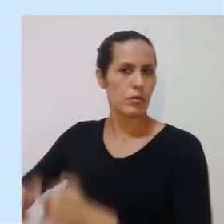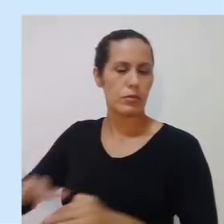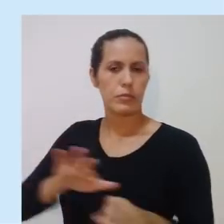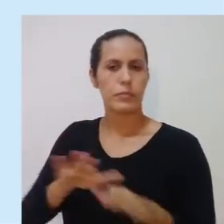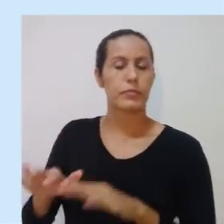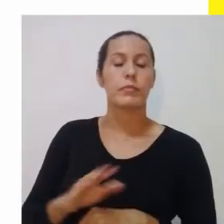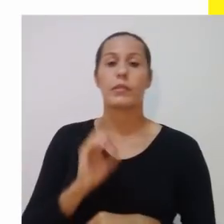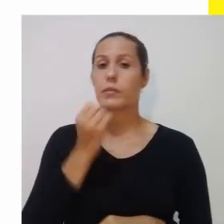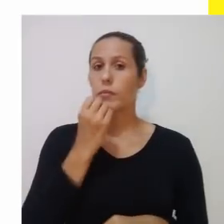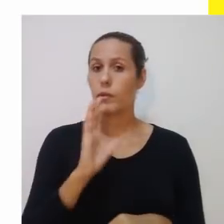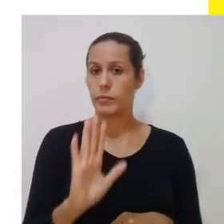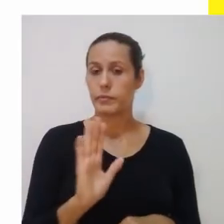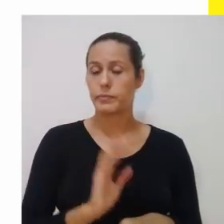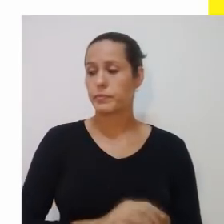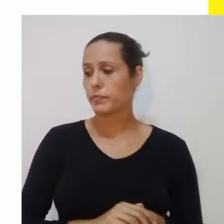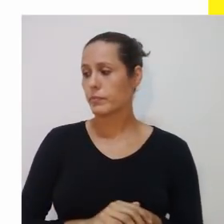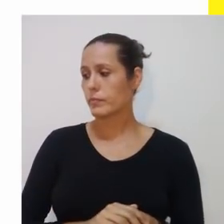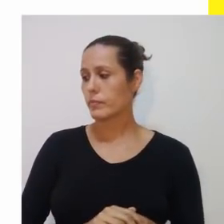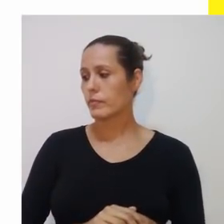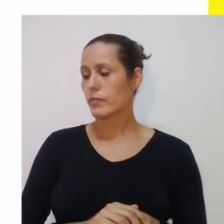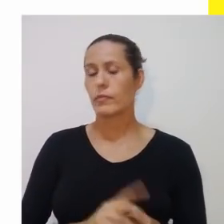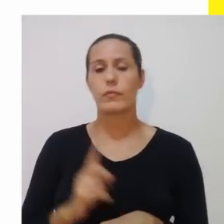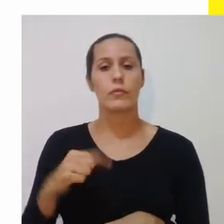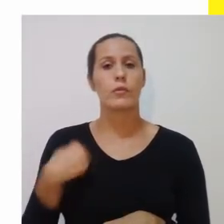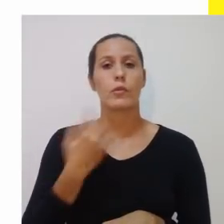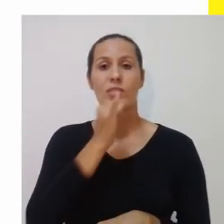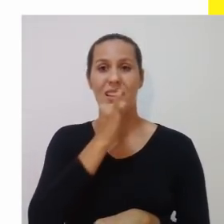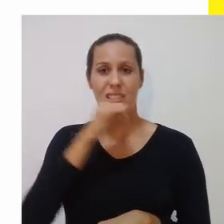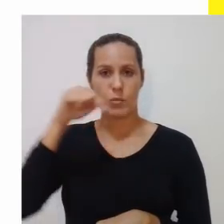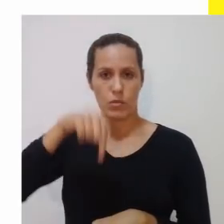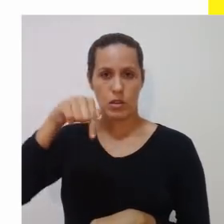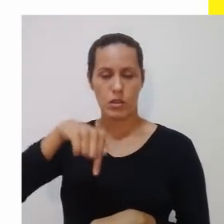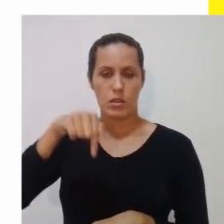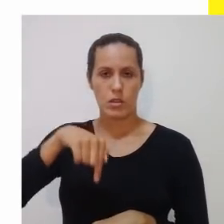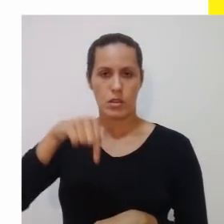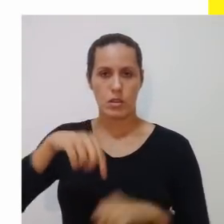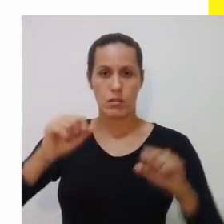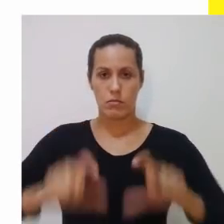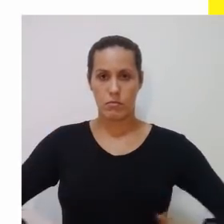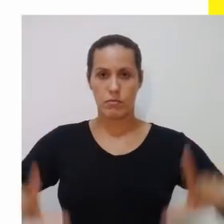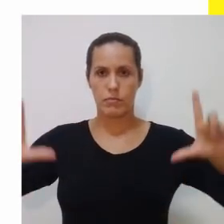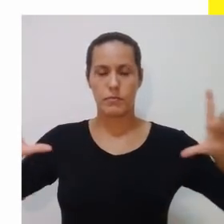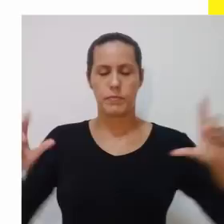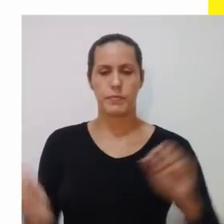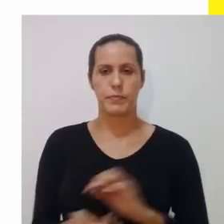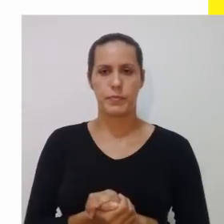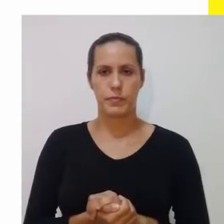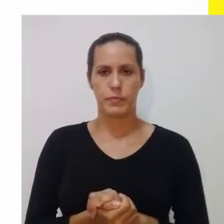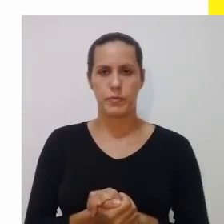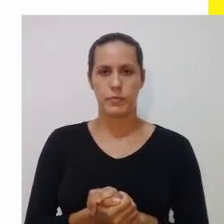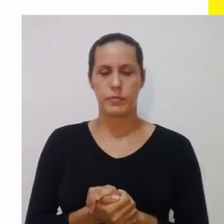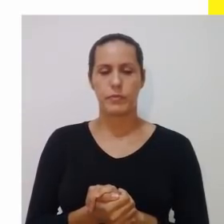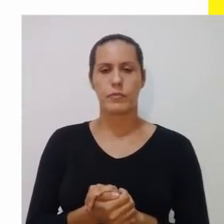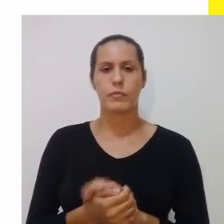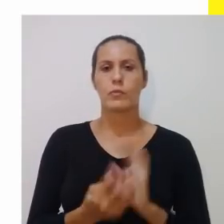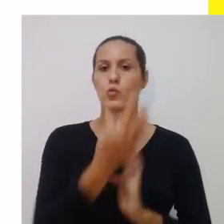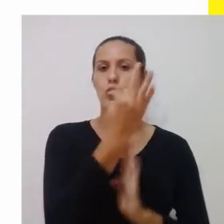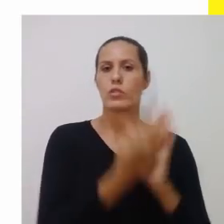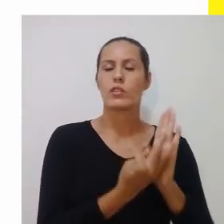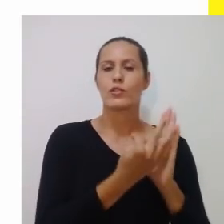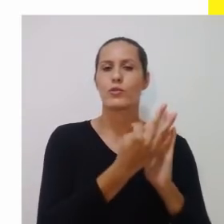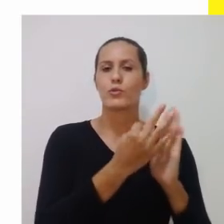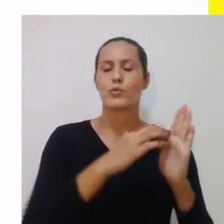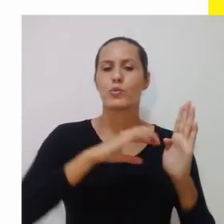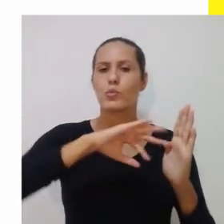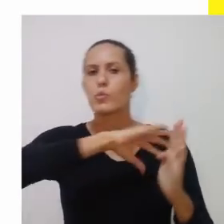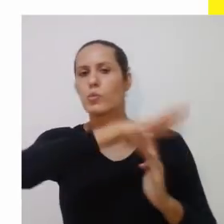para vocês. Bem, o exemplo nosso é esse que aparece aí na sua tela. Sentido global